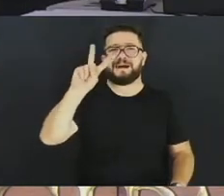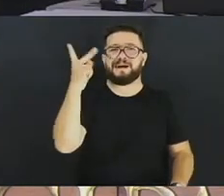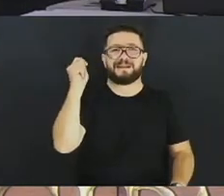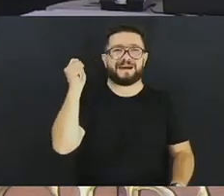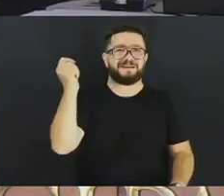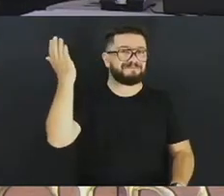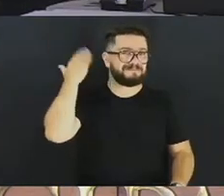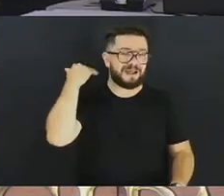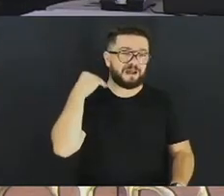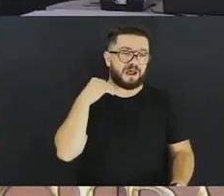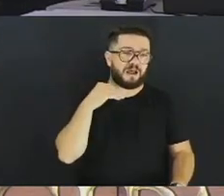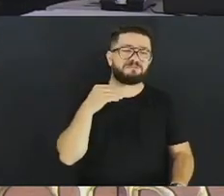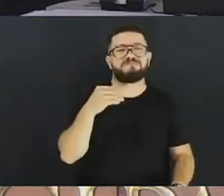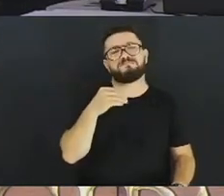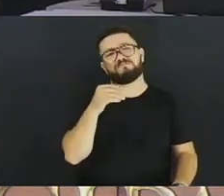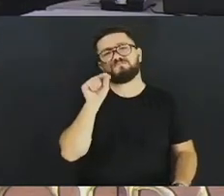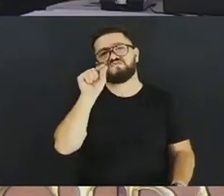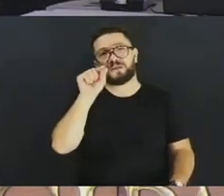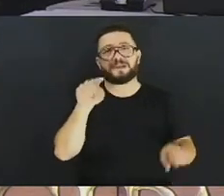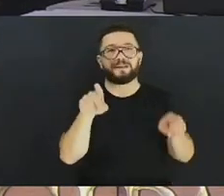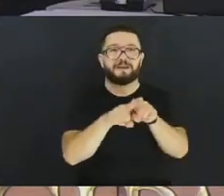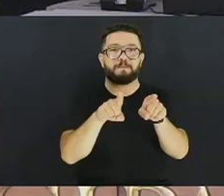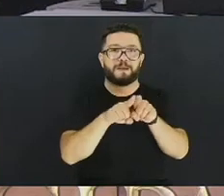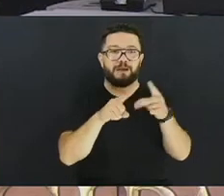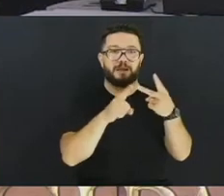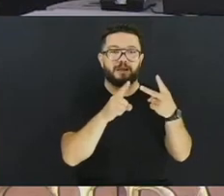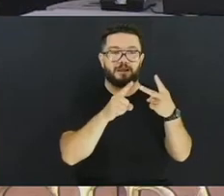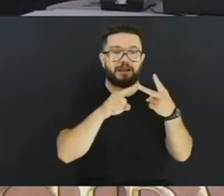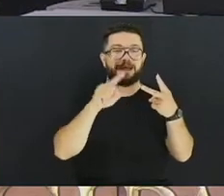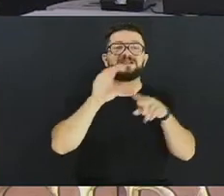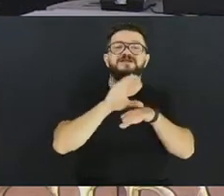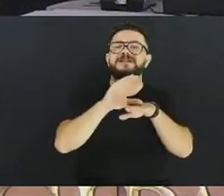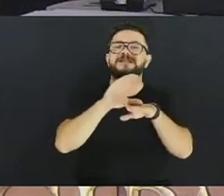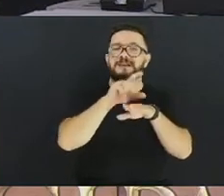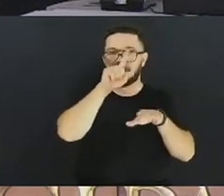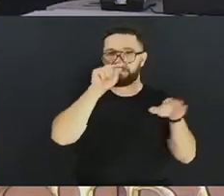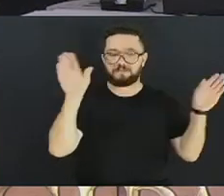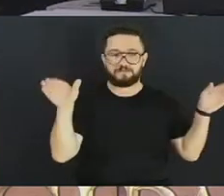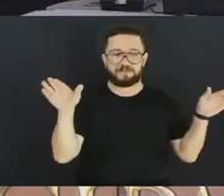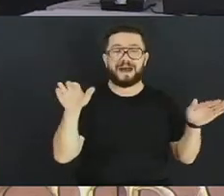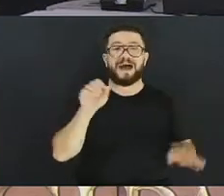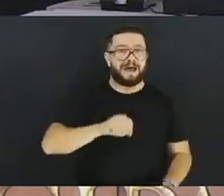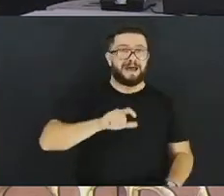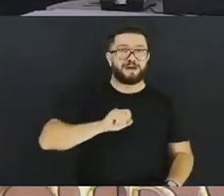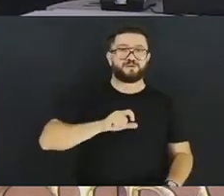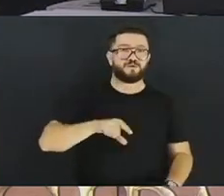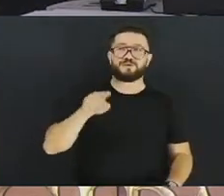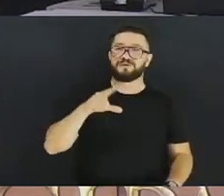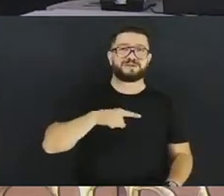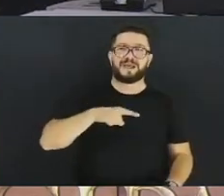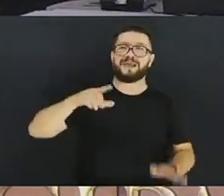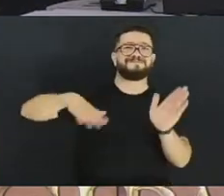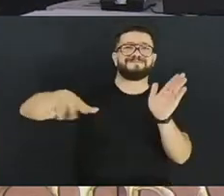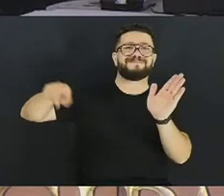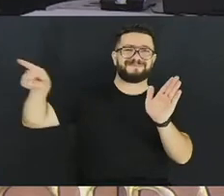azul, a picaça também, mais até a picaça do que azul. Porque azul tem até um litoral aí. A picaça é mais